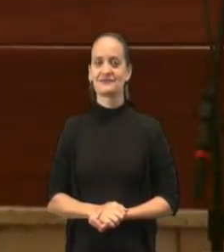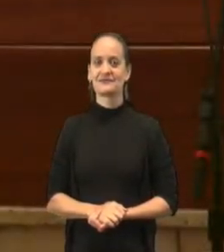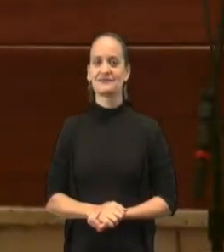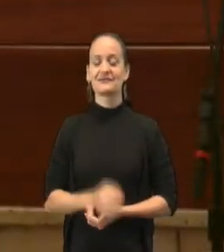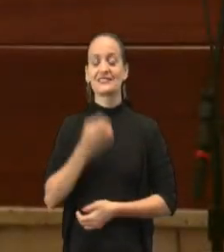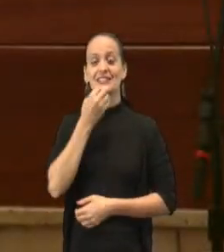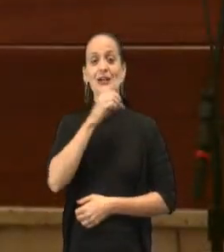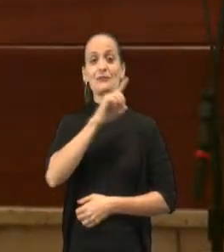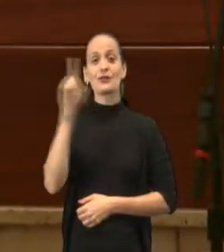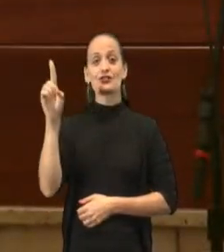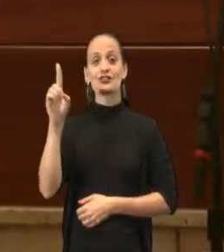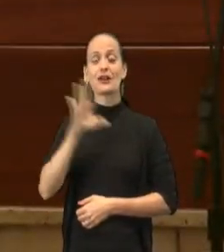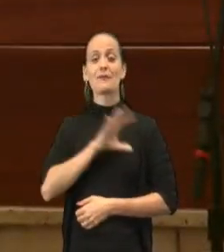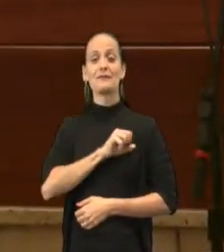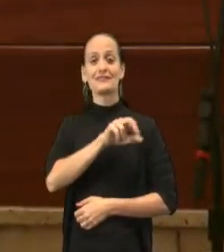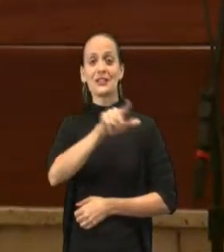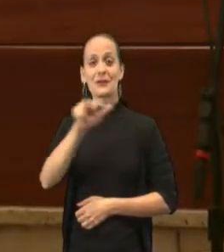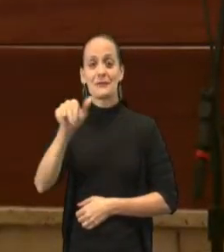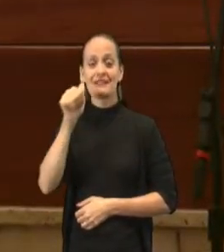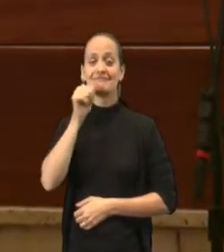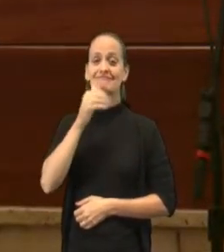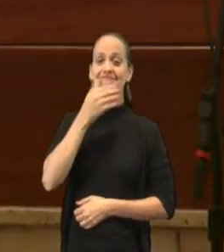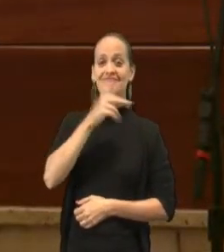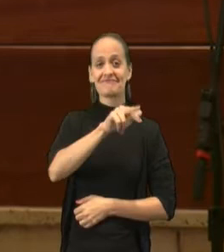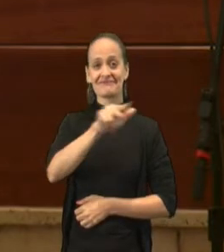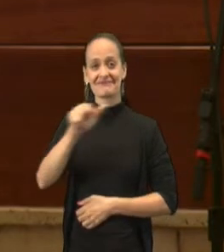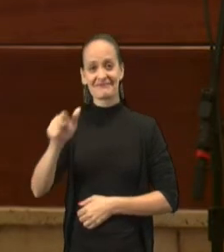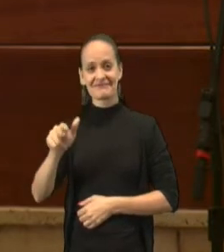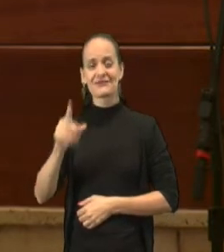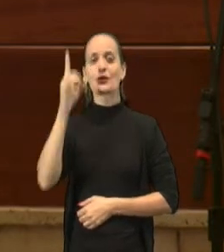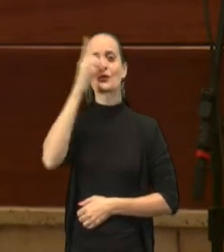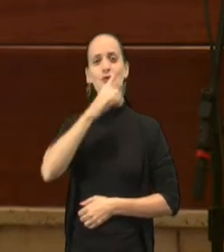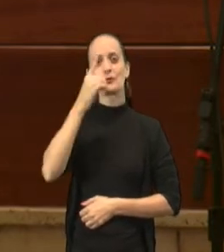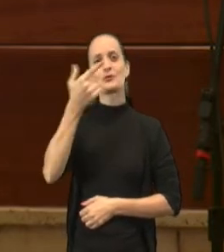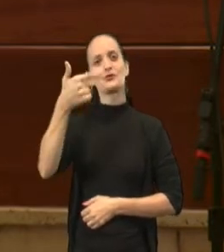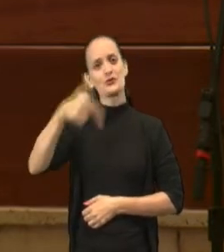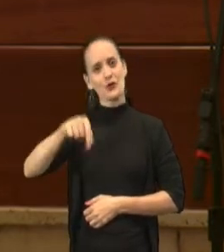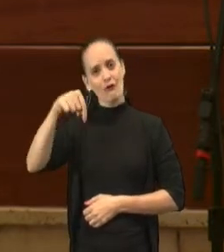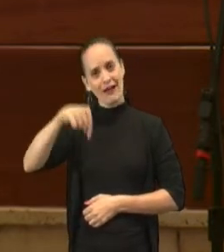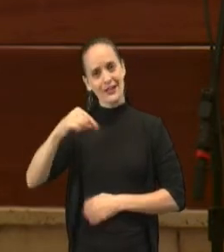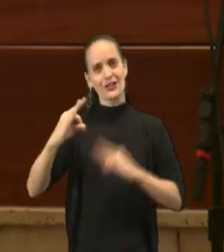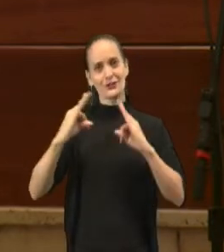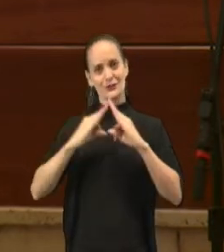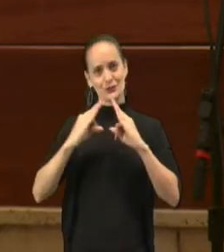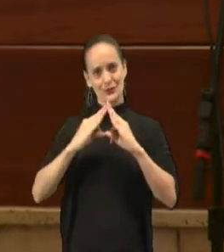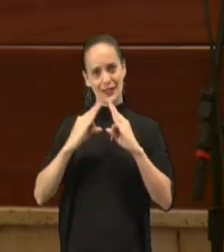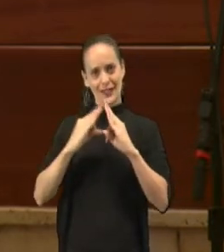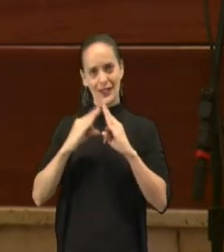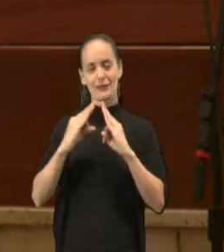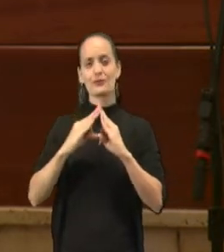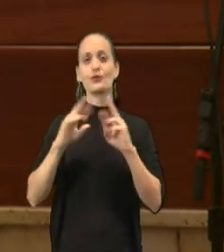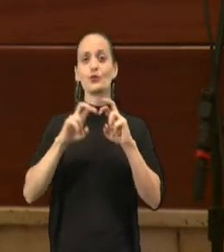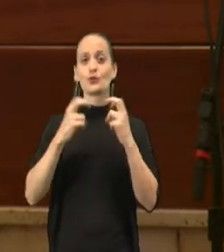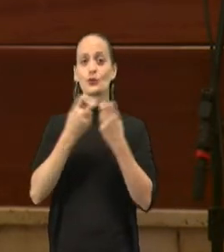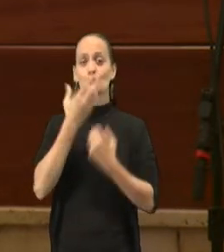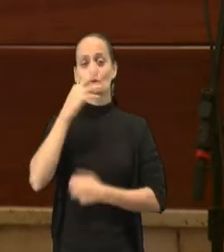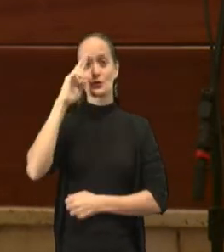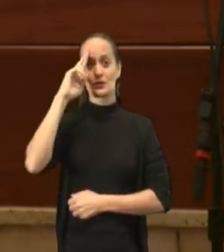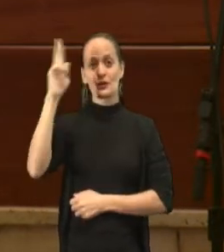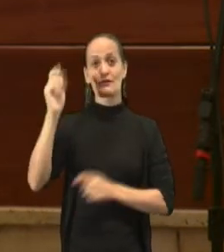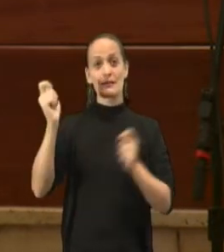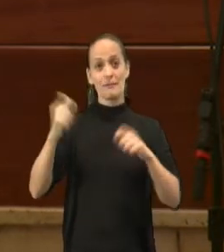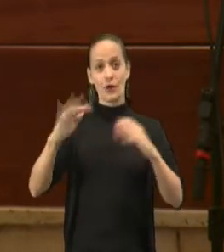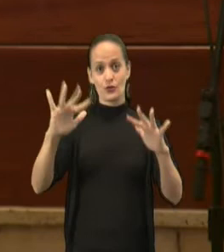Bom dia, meu querido irmão, minha querida irmã, neste domingo, mais um domingo aqui neste local de culto em que a Igreja do Senhor pode